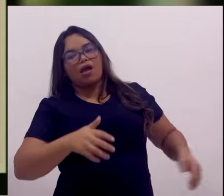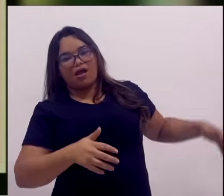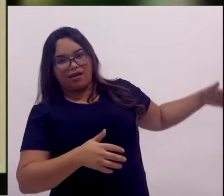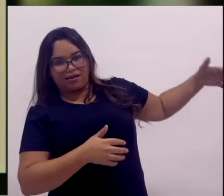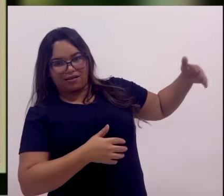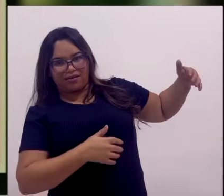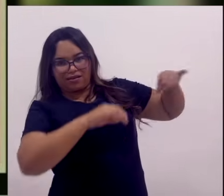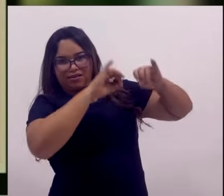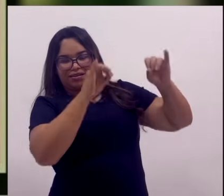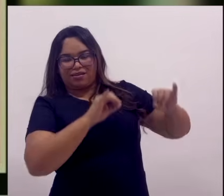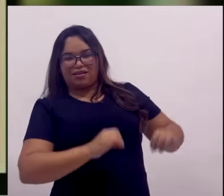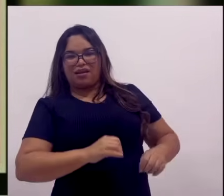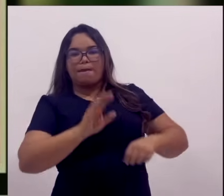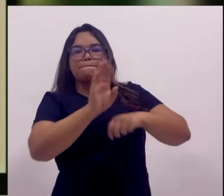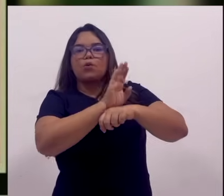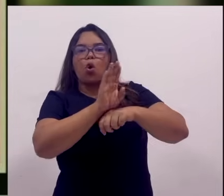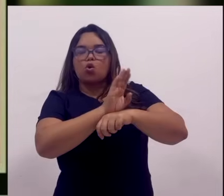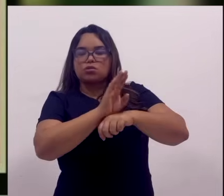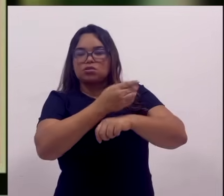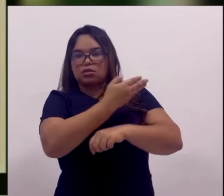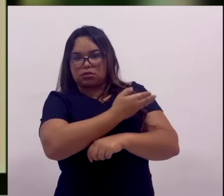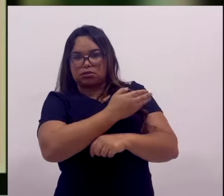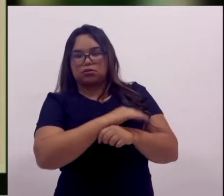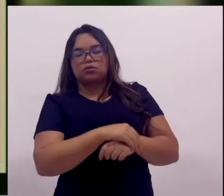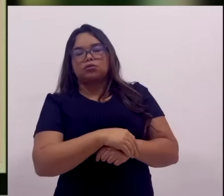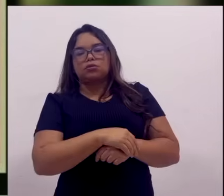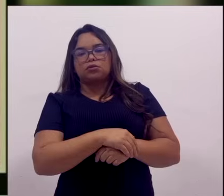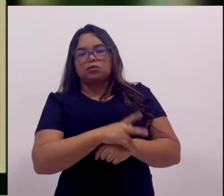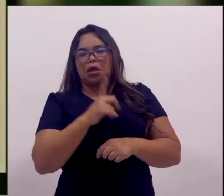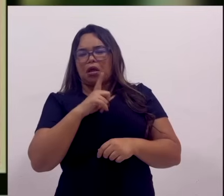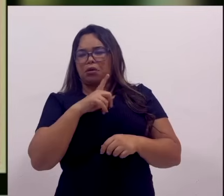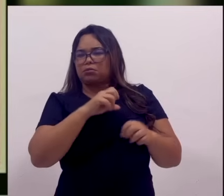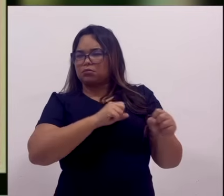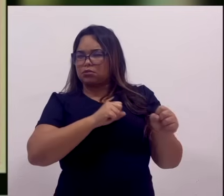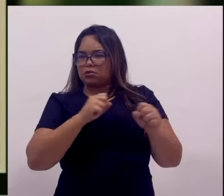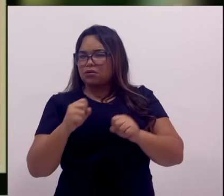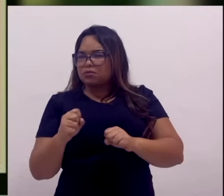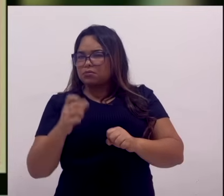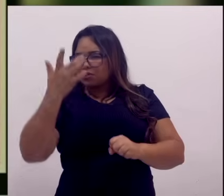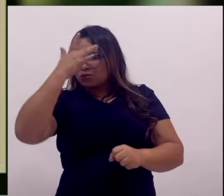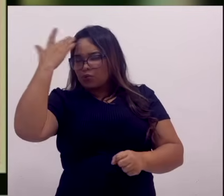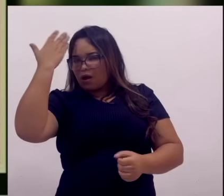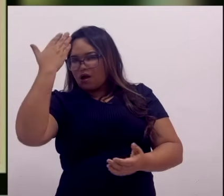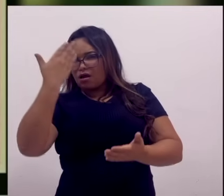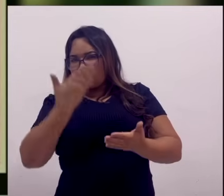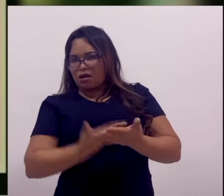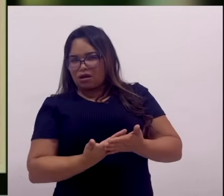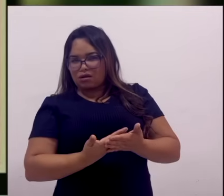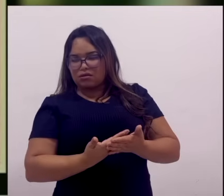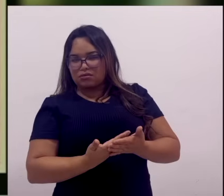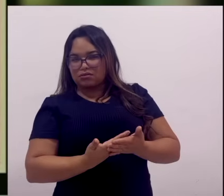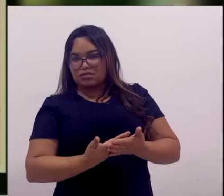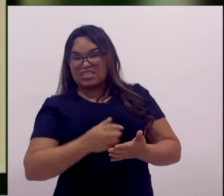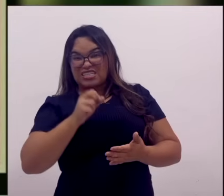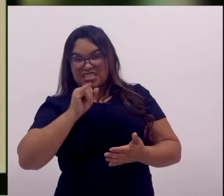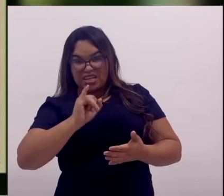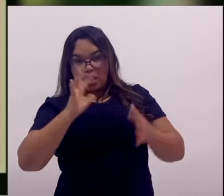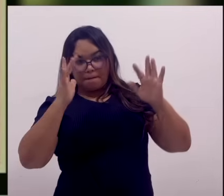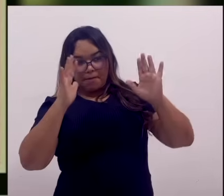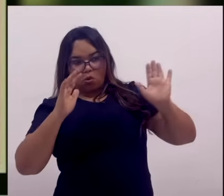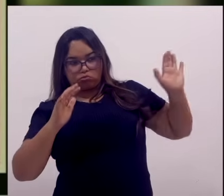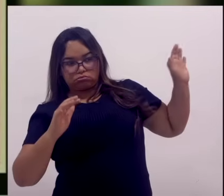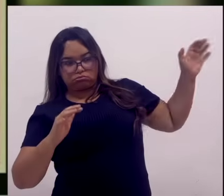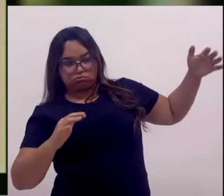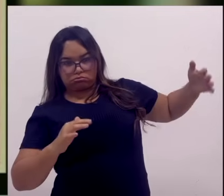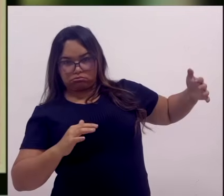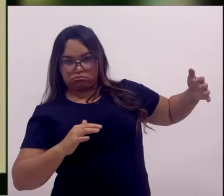toda brilhante, porque todo mundo coloca a mão nela, realmente tenha algum poder, Porque eles creem que se